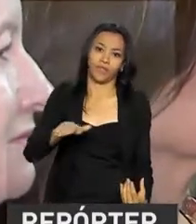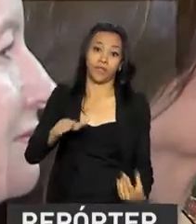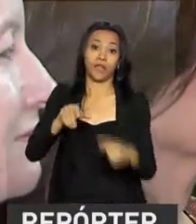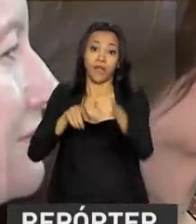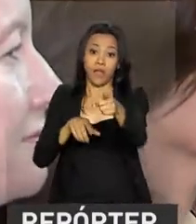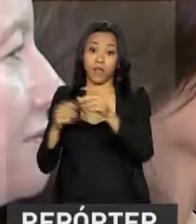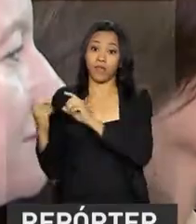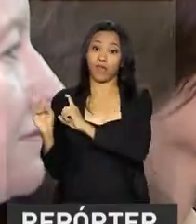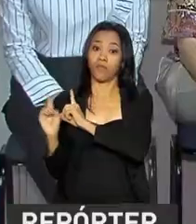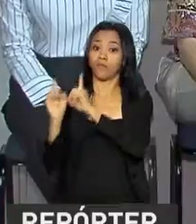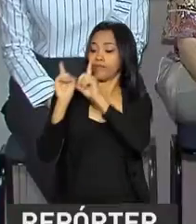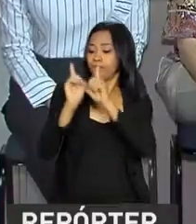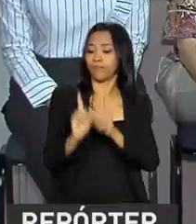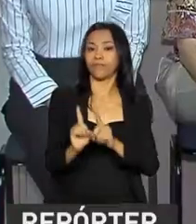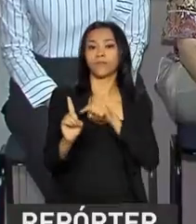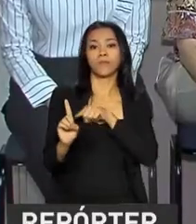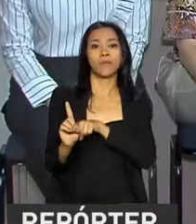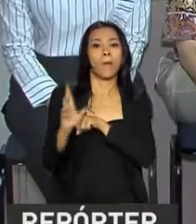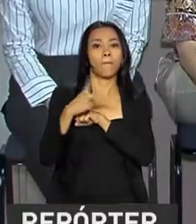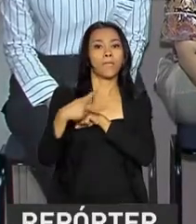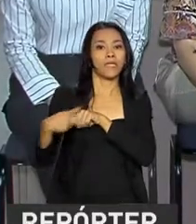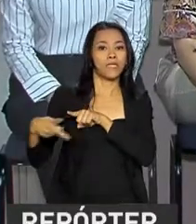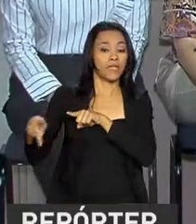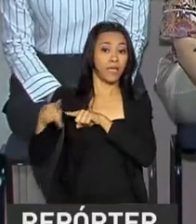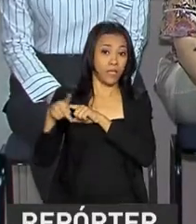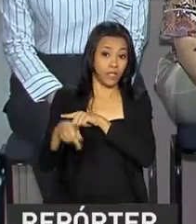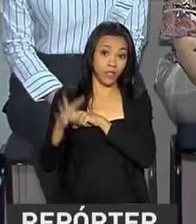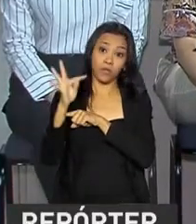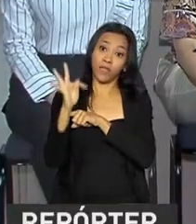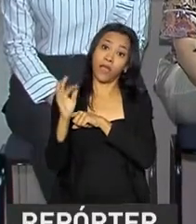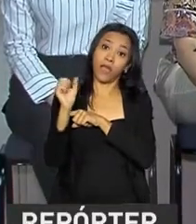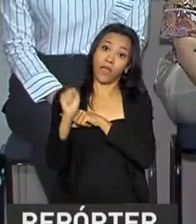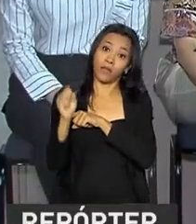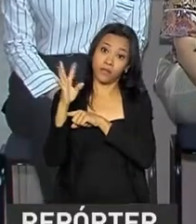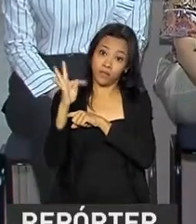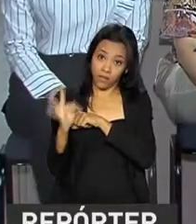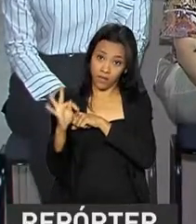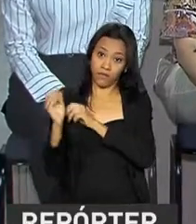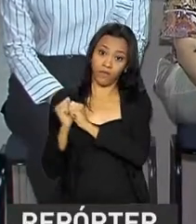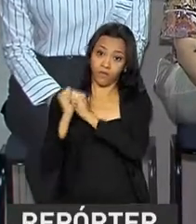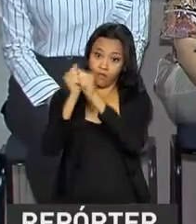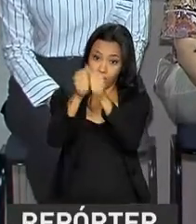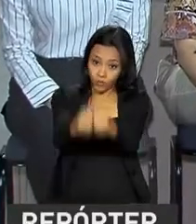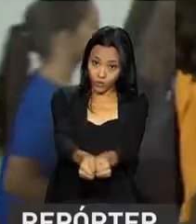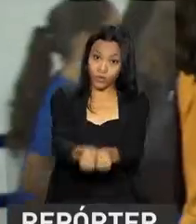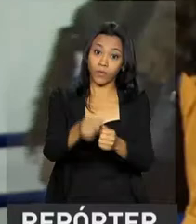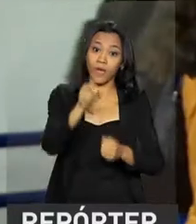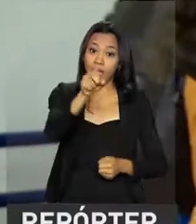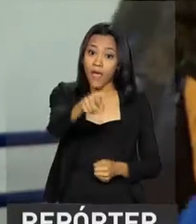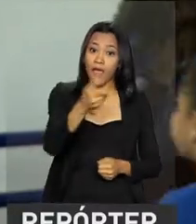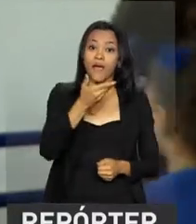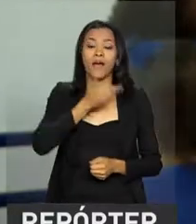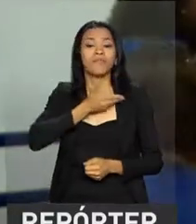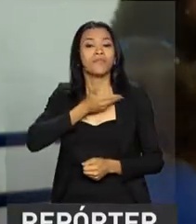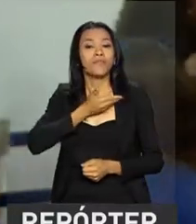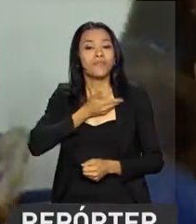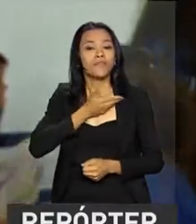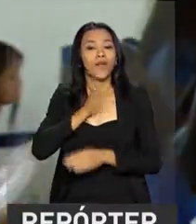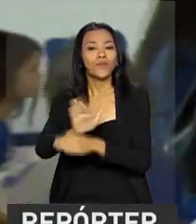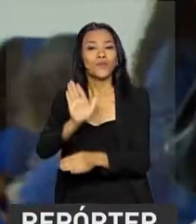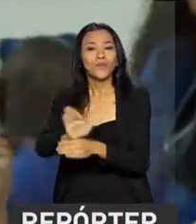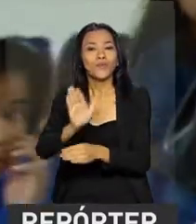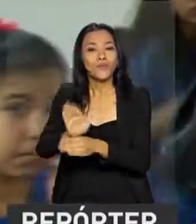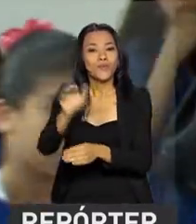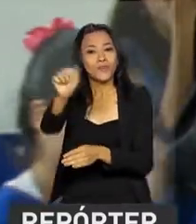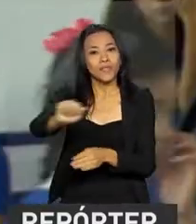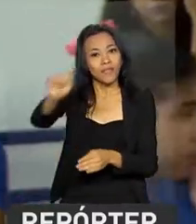esteve acompanhada do presidente do Tribunal Superior do Trabalho, Ives Gandra. Ele é amigo da instituição e